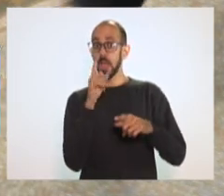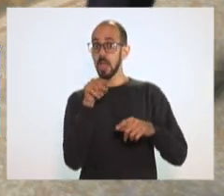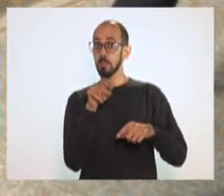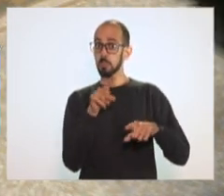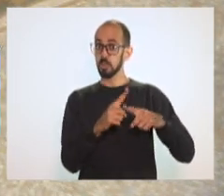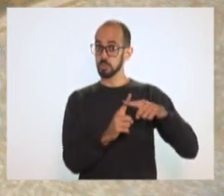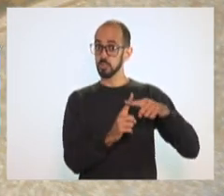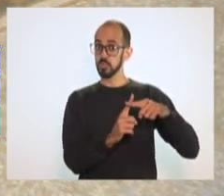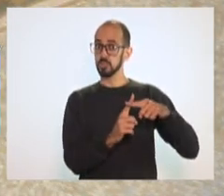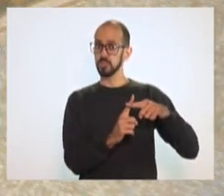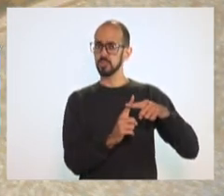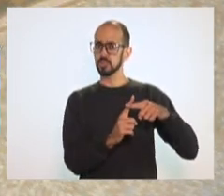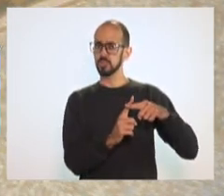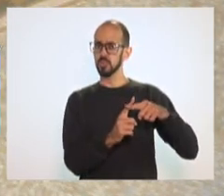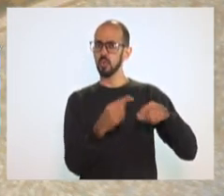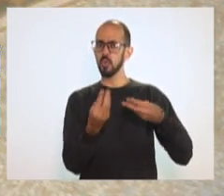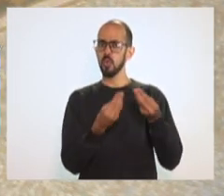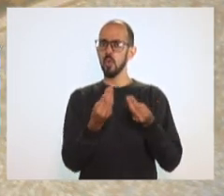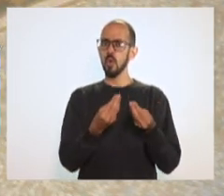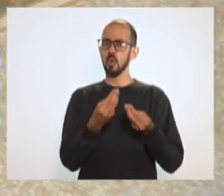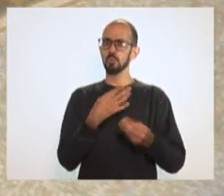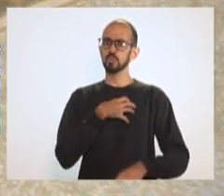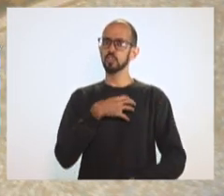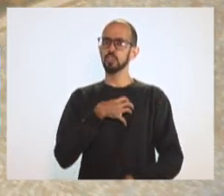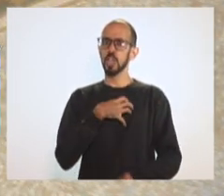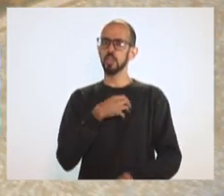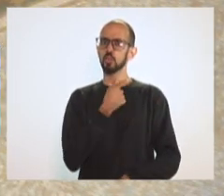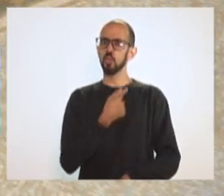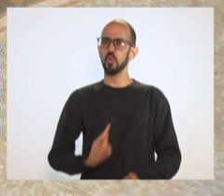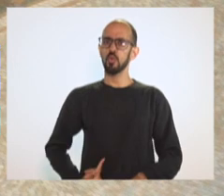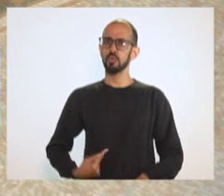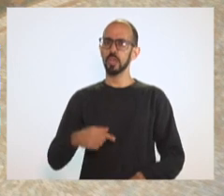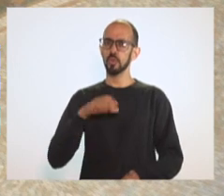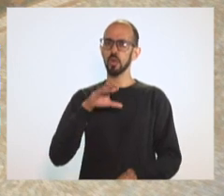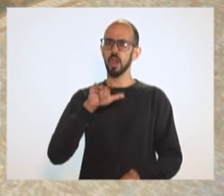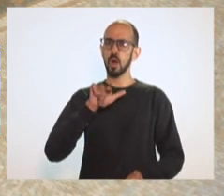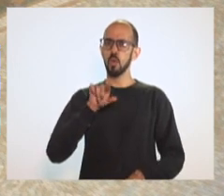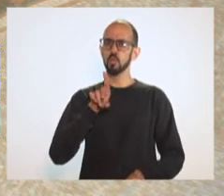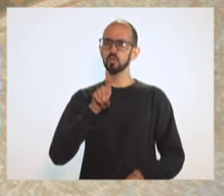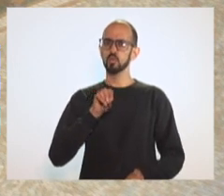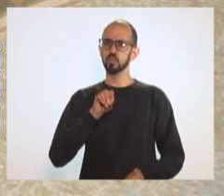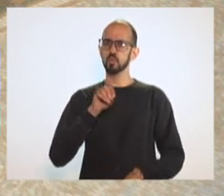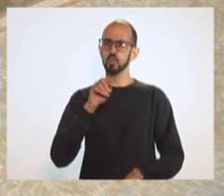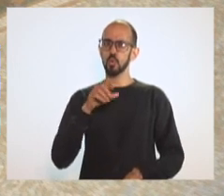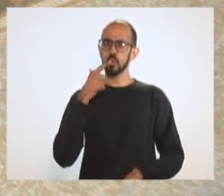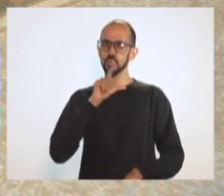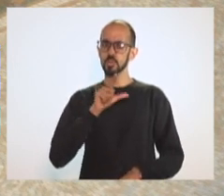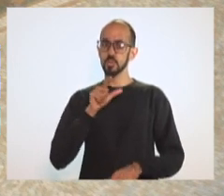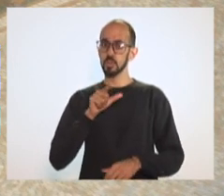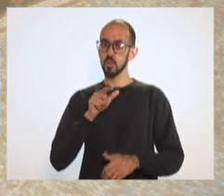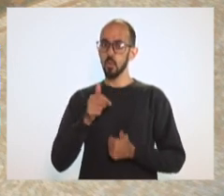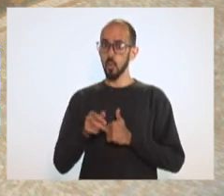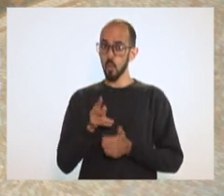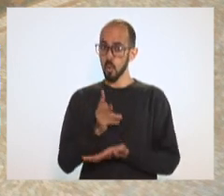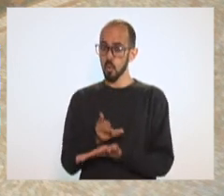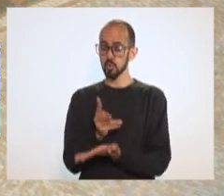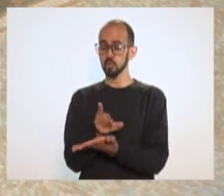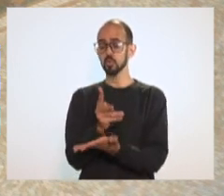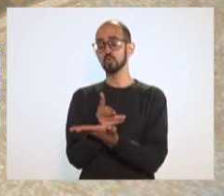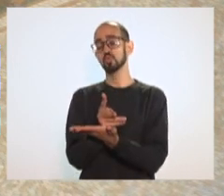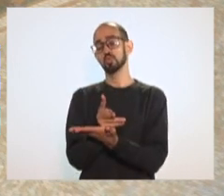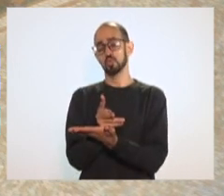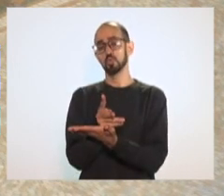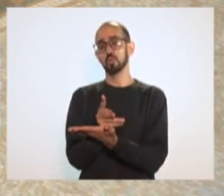com a forma que o governo Cláudio Castro pegou o estado, vindo de um procedimento de impeachment, está